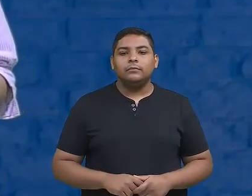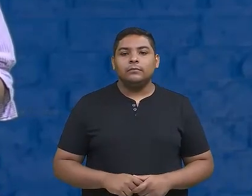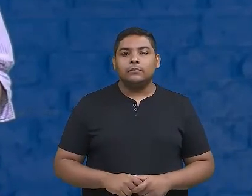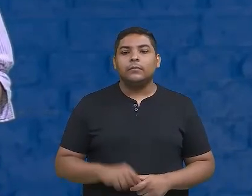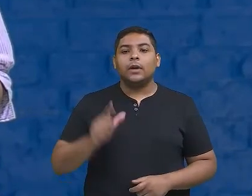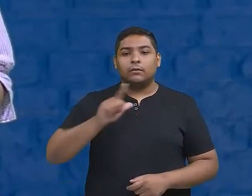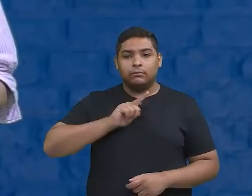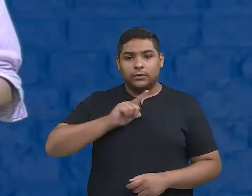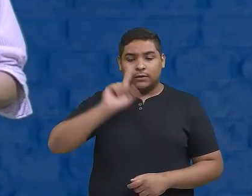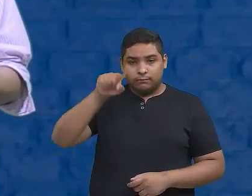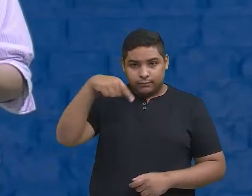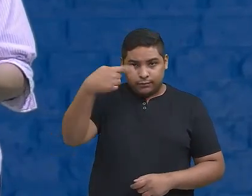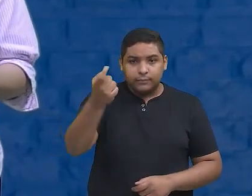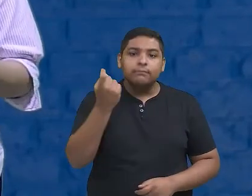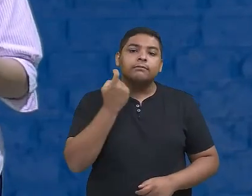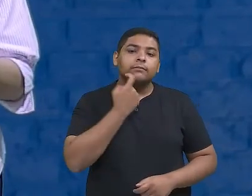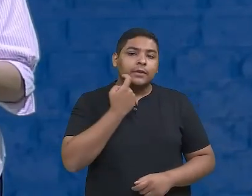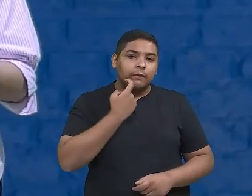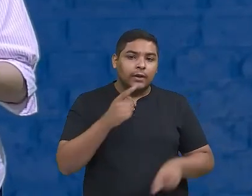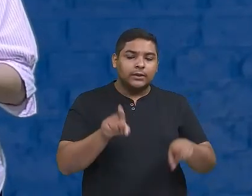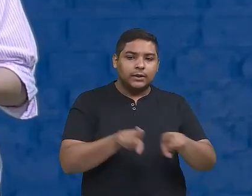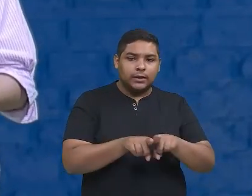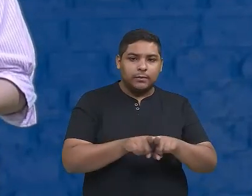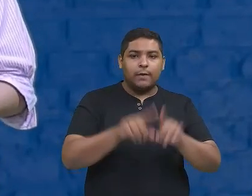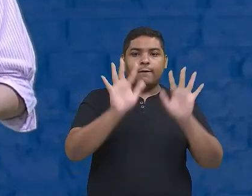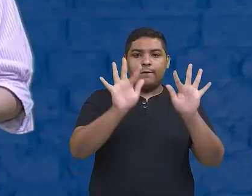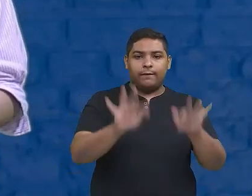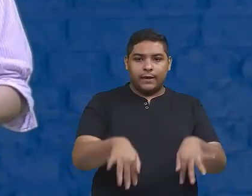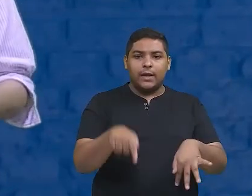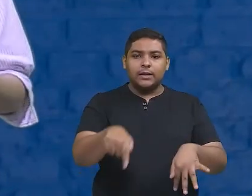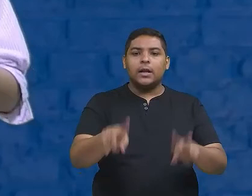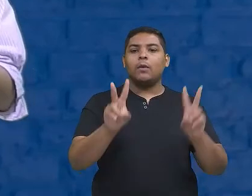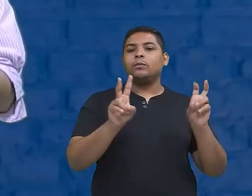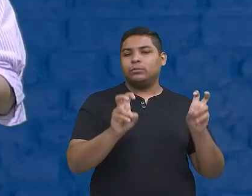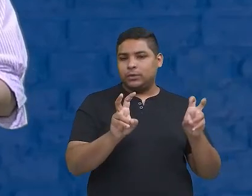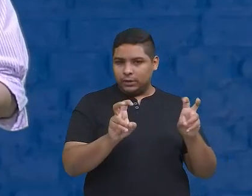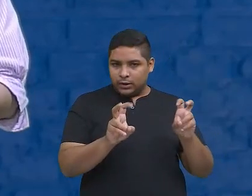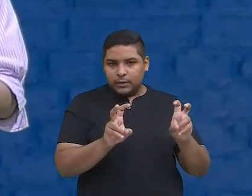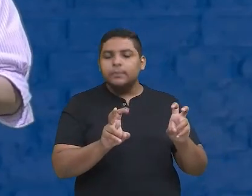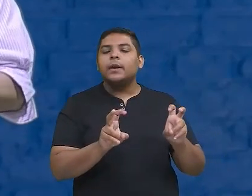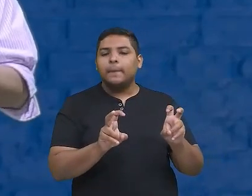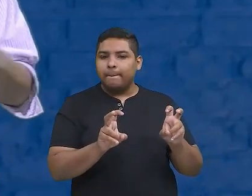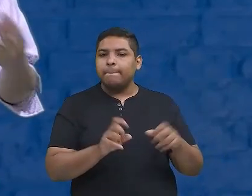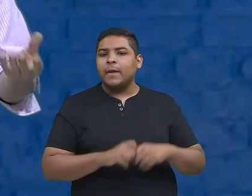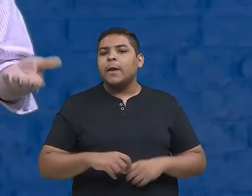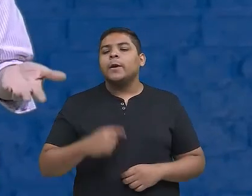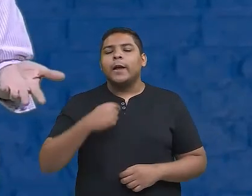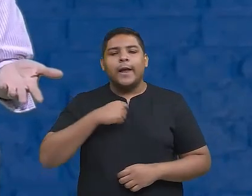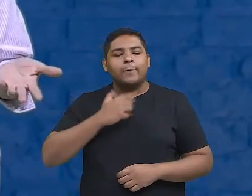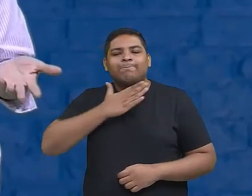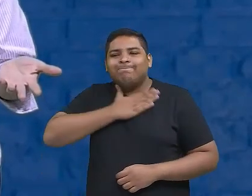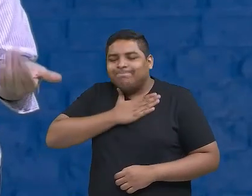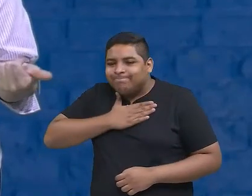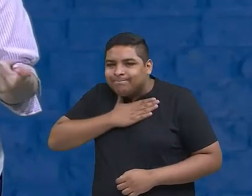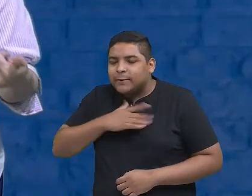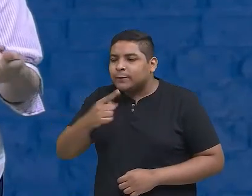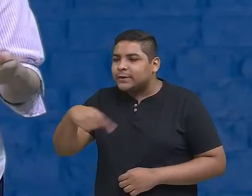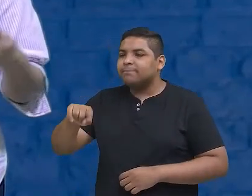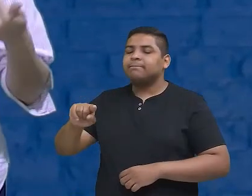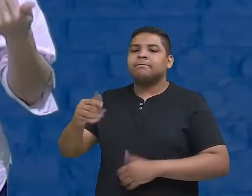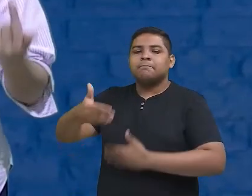próxima sexta-feira para a gente finalizar esse assunto. Eu gostaria muito que vocês pudessem